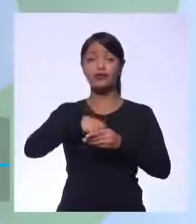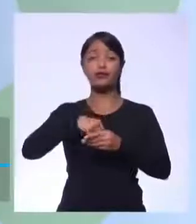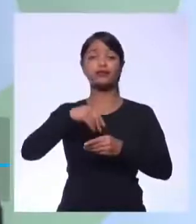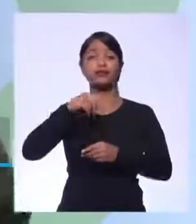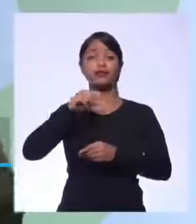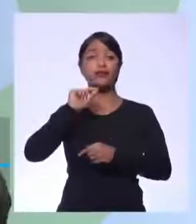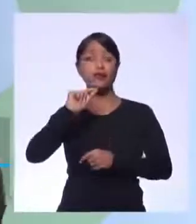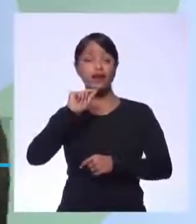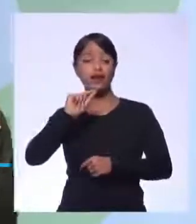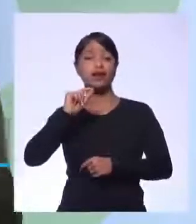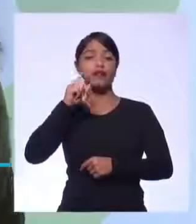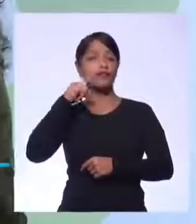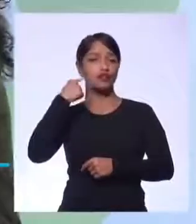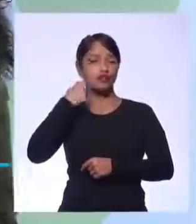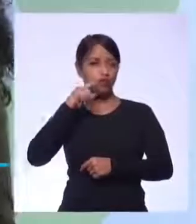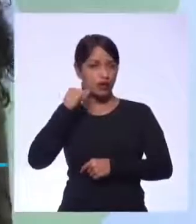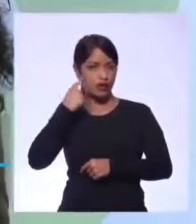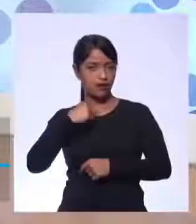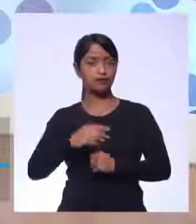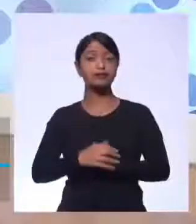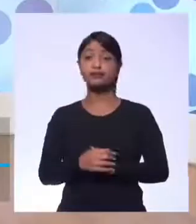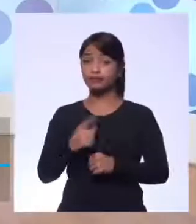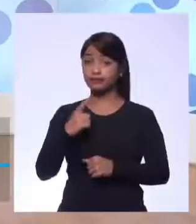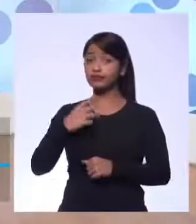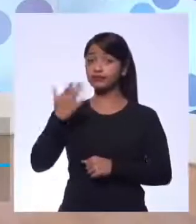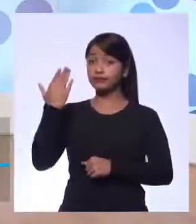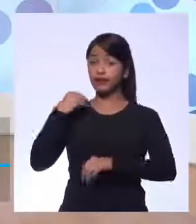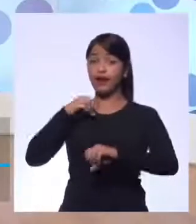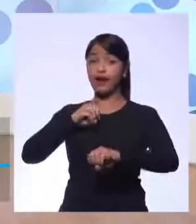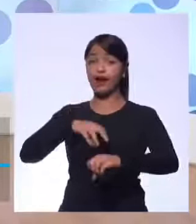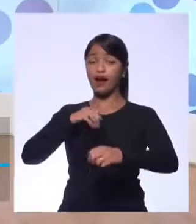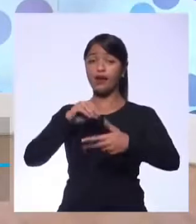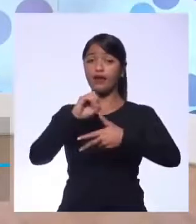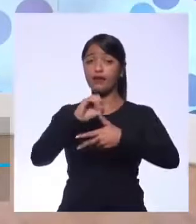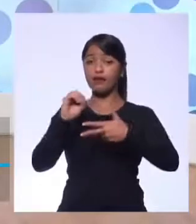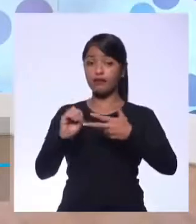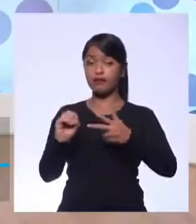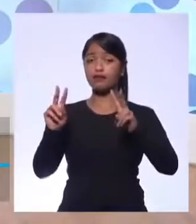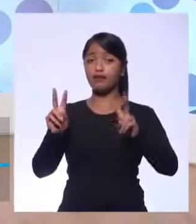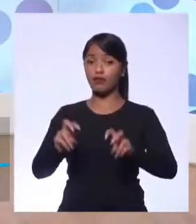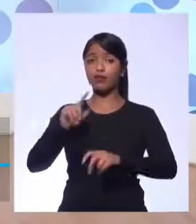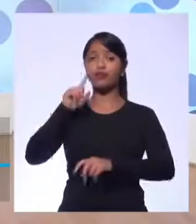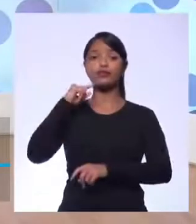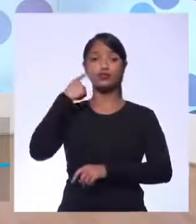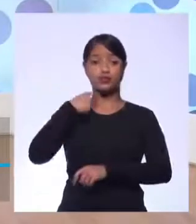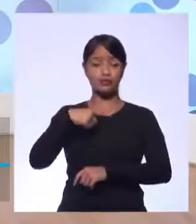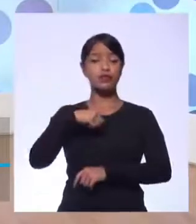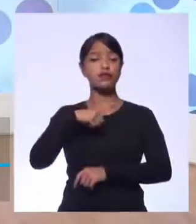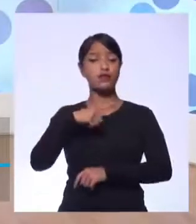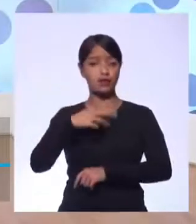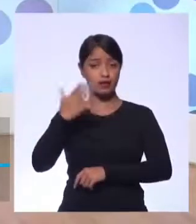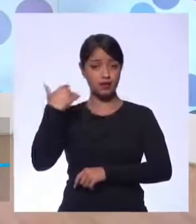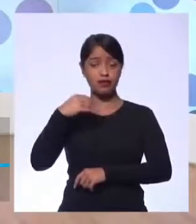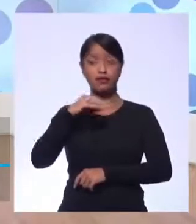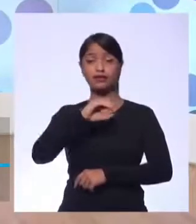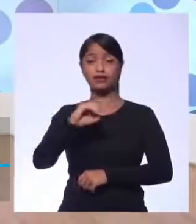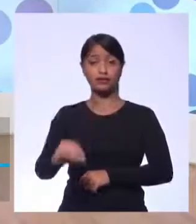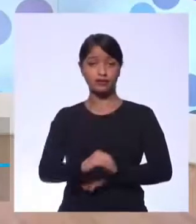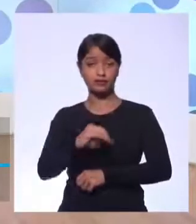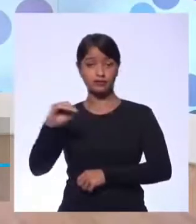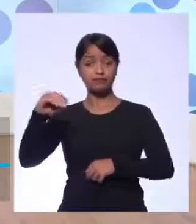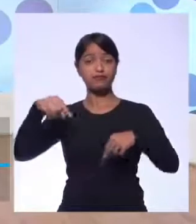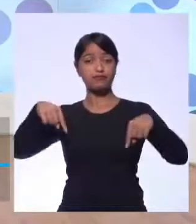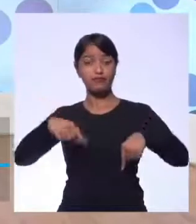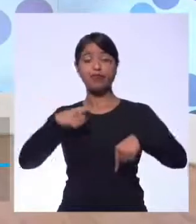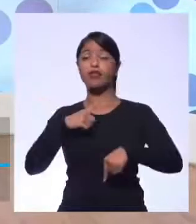bancas examinadoras Tivemos uma aula de Enem sobre isso, inclusive, né? Tem uma aula de Enem aí no Centro de Mídias,